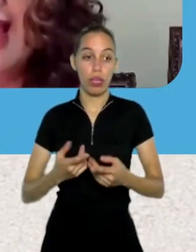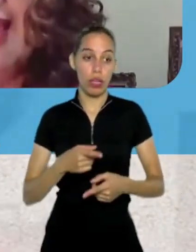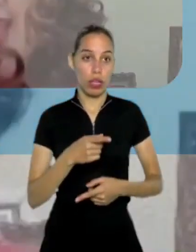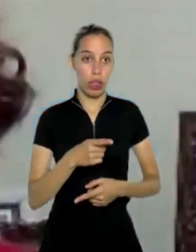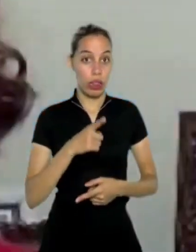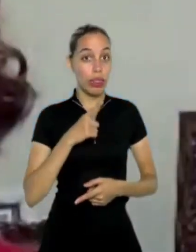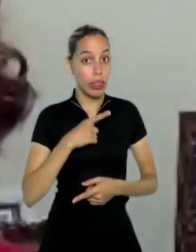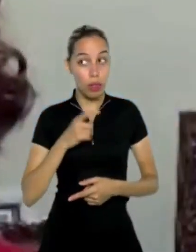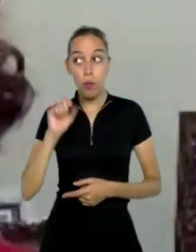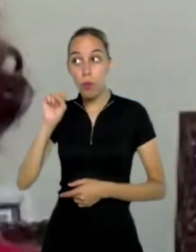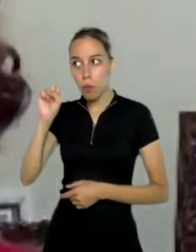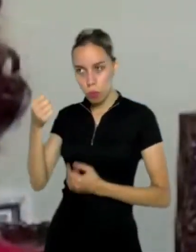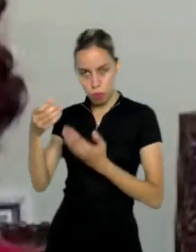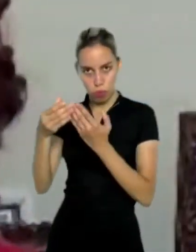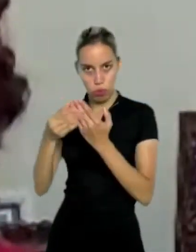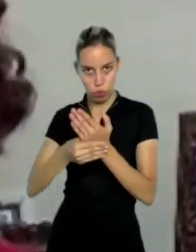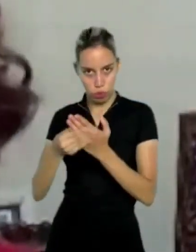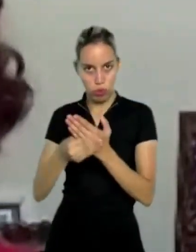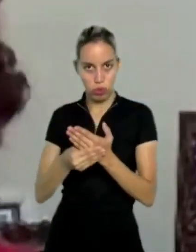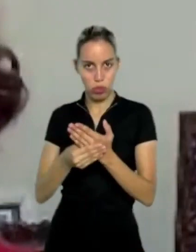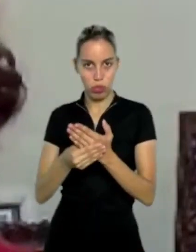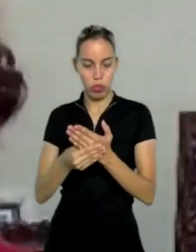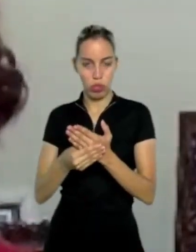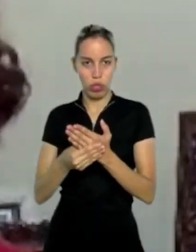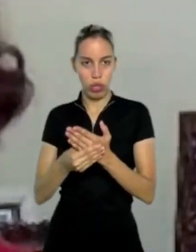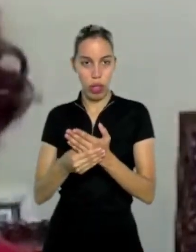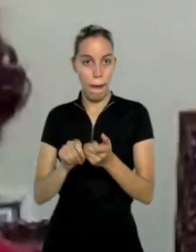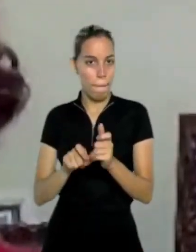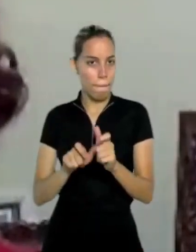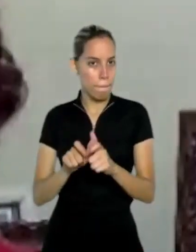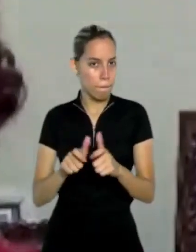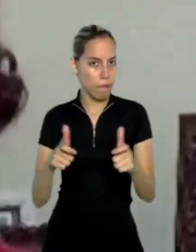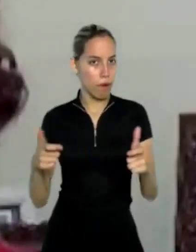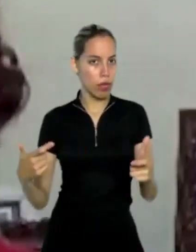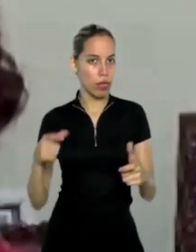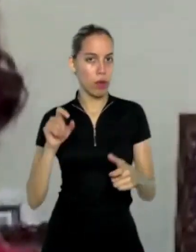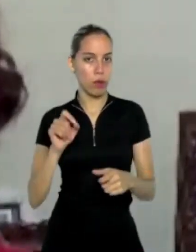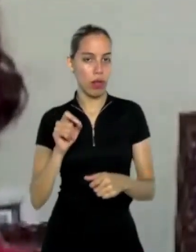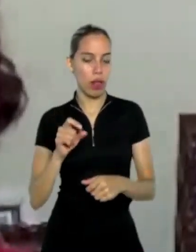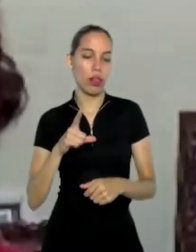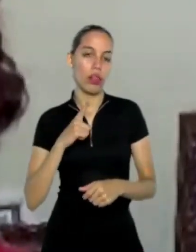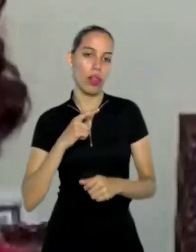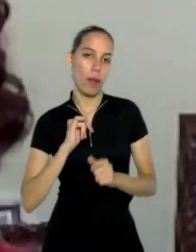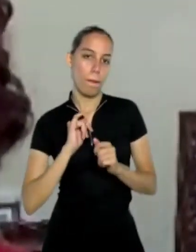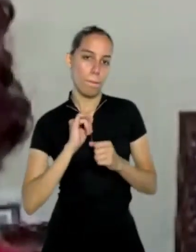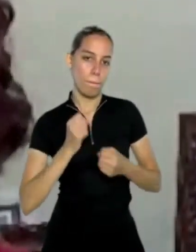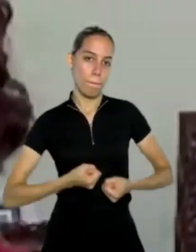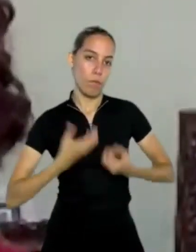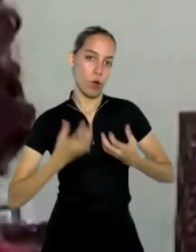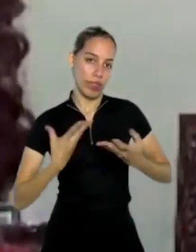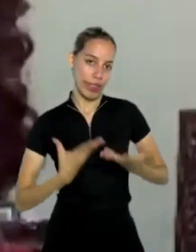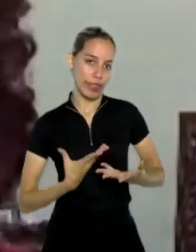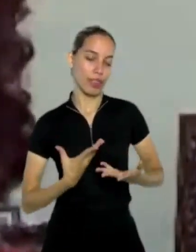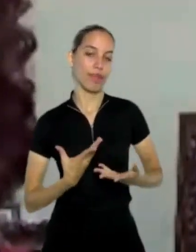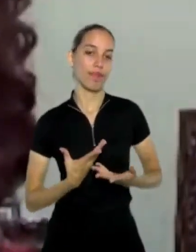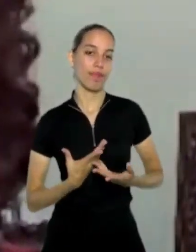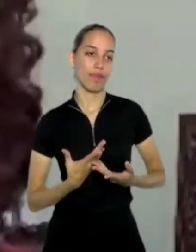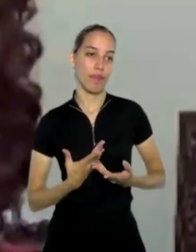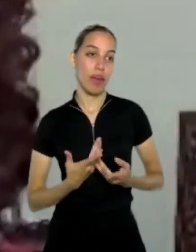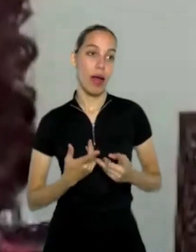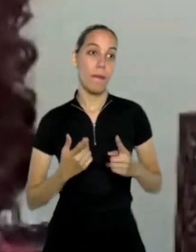falou, a grande maioria ser de poesia, né, a poesia veio muito